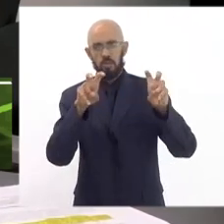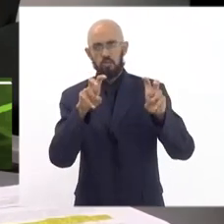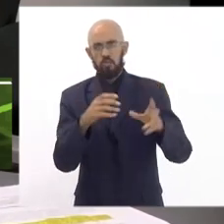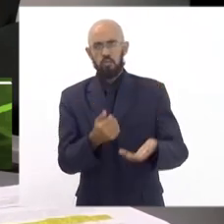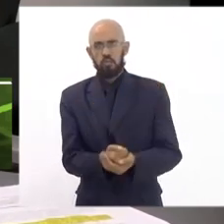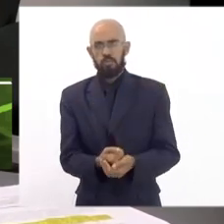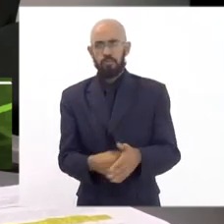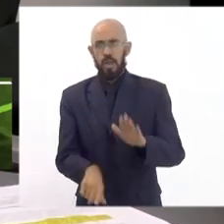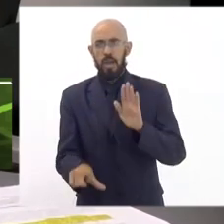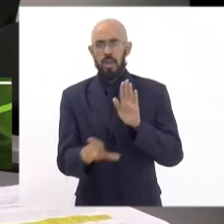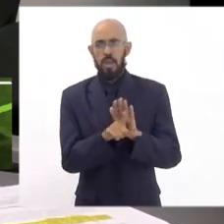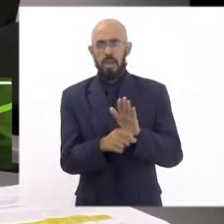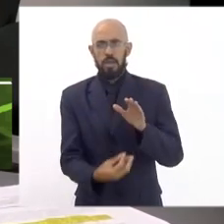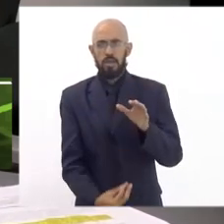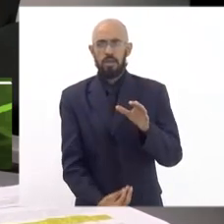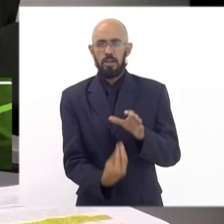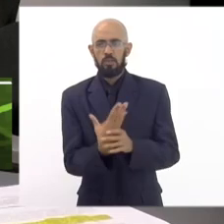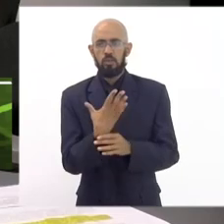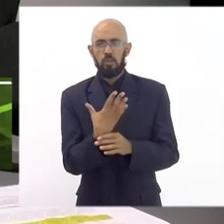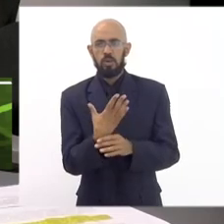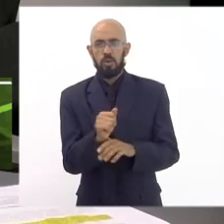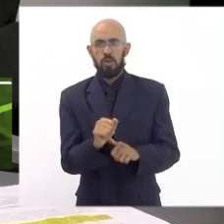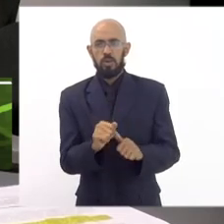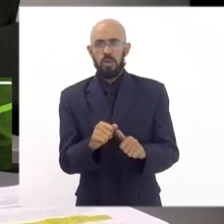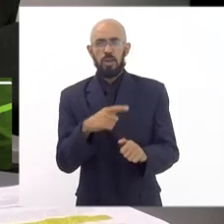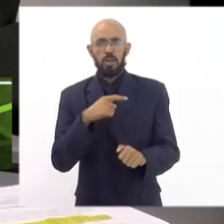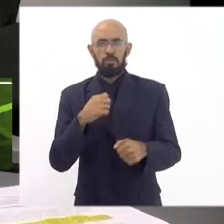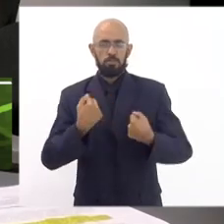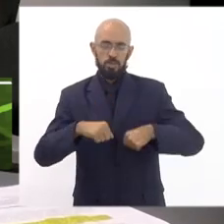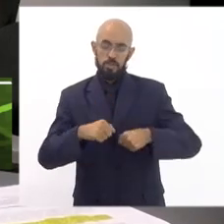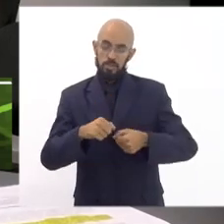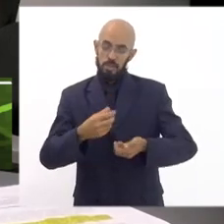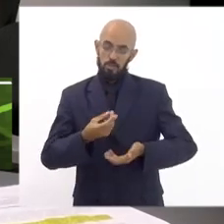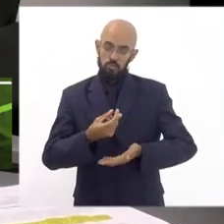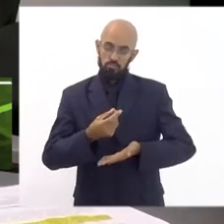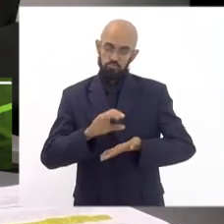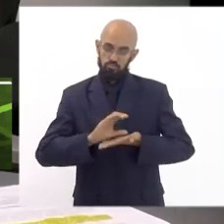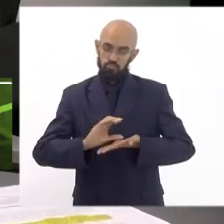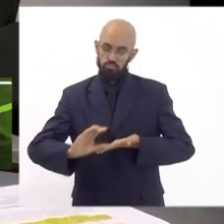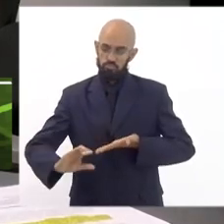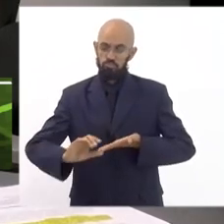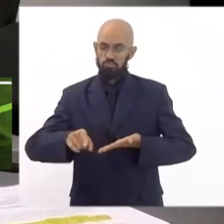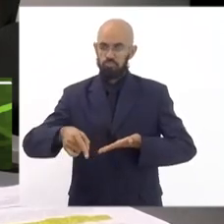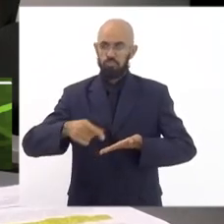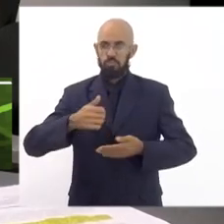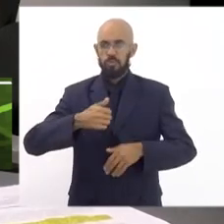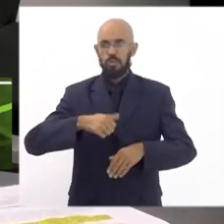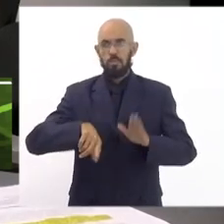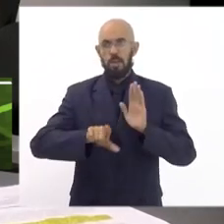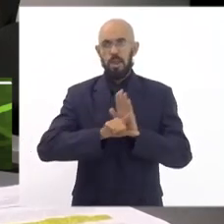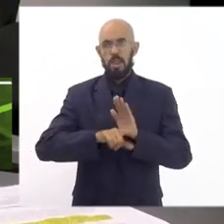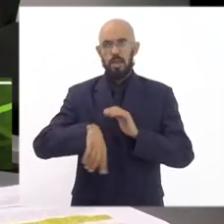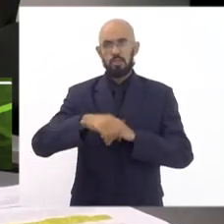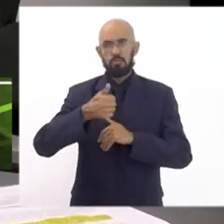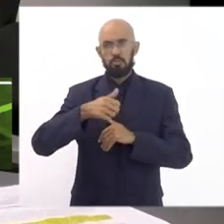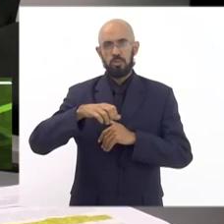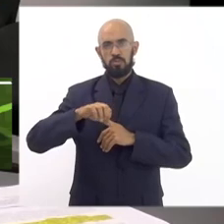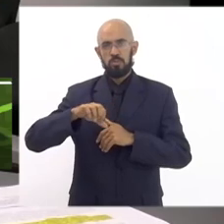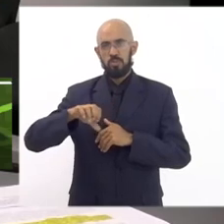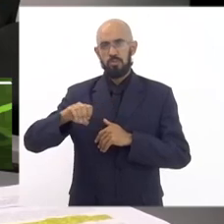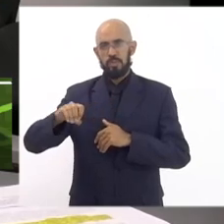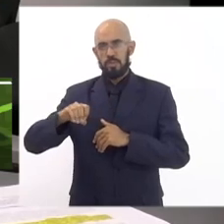lei originária, obviamente que ela prevê a fonte de custeio. É uma lei da década de 90. Mas o meu receio é que